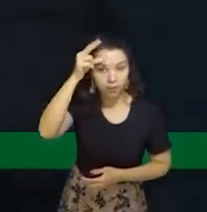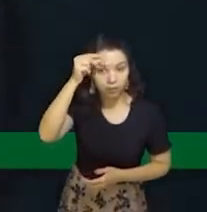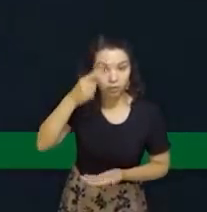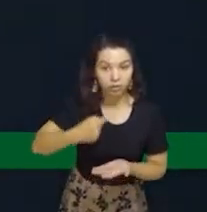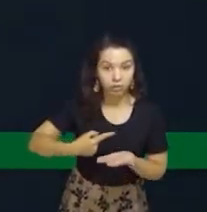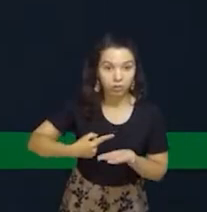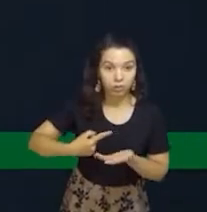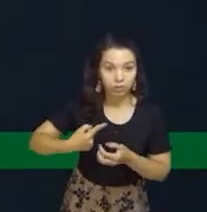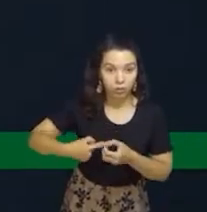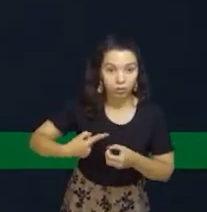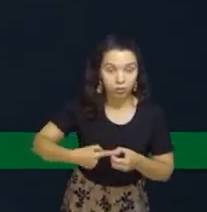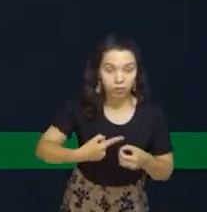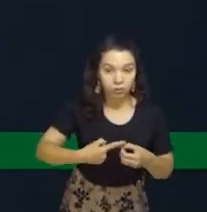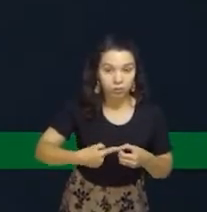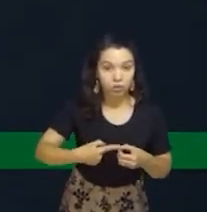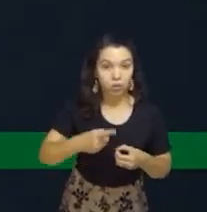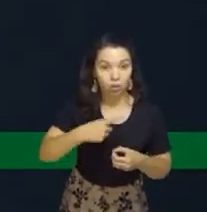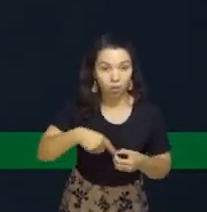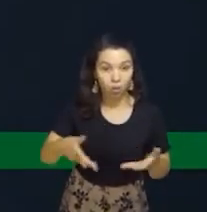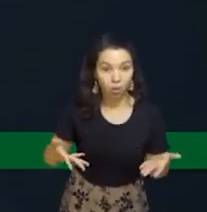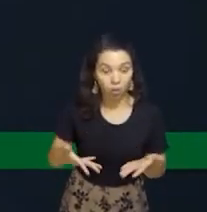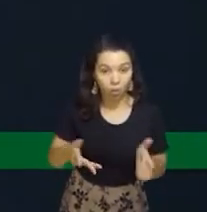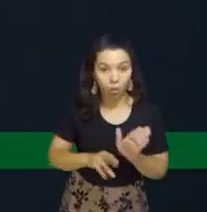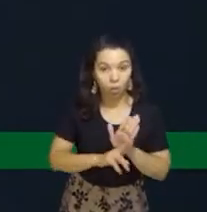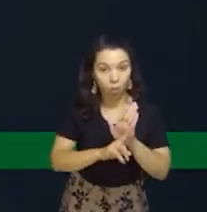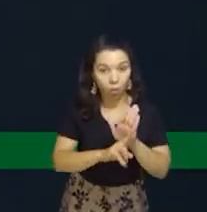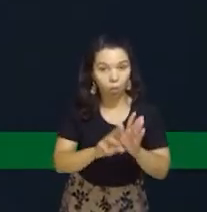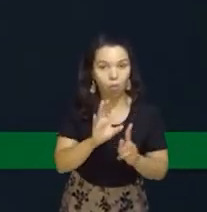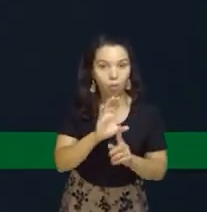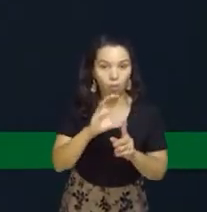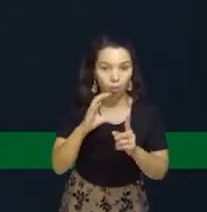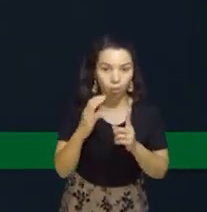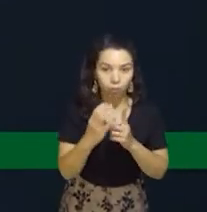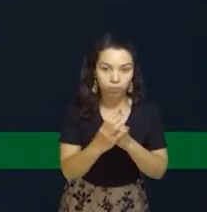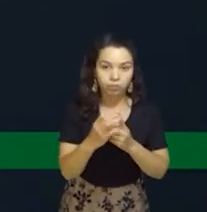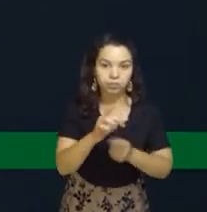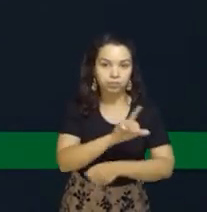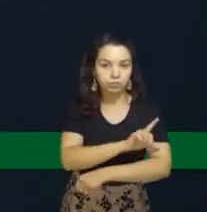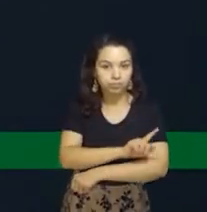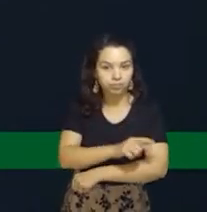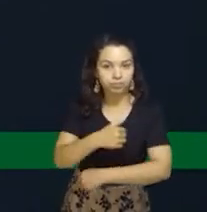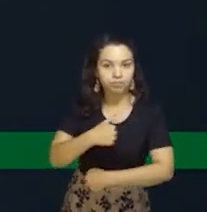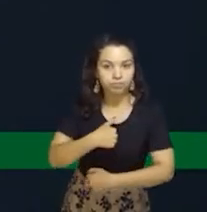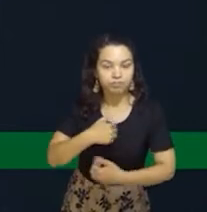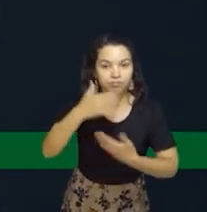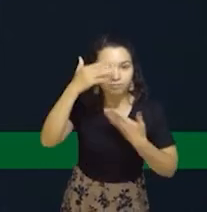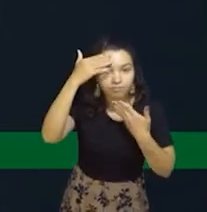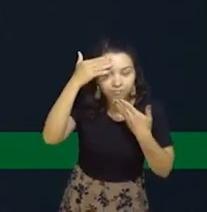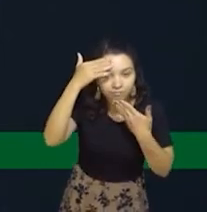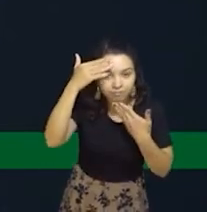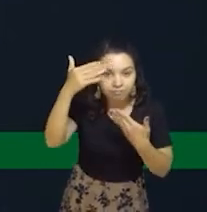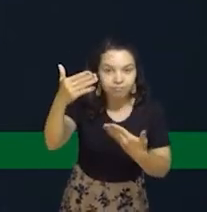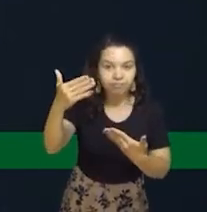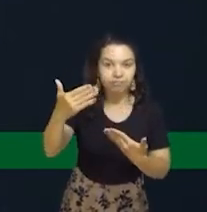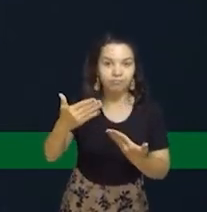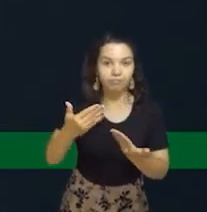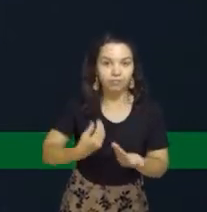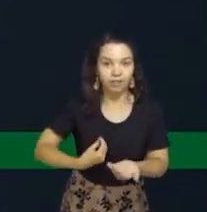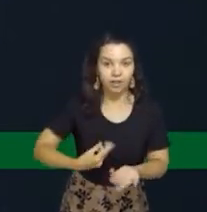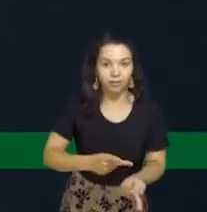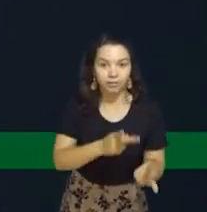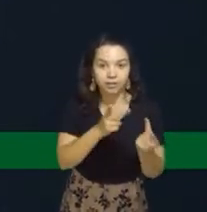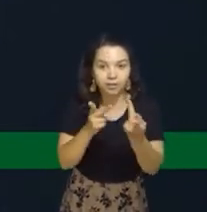de hoje, em nome da comunidade de Lages, eu queria agradecer sinceramente essa visita, que ela